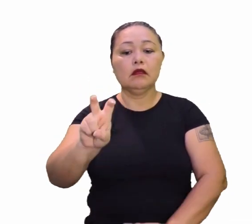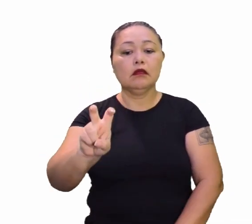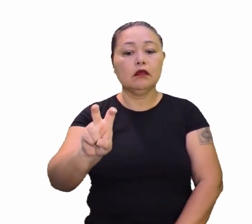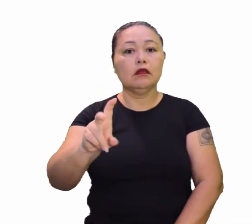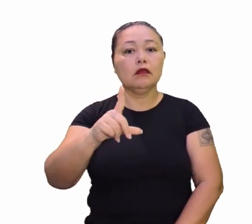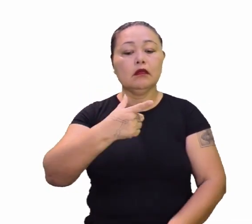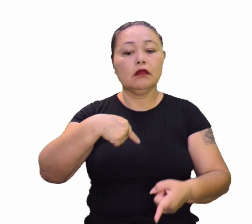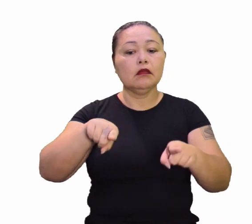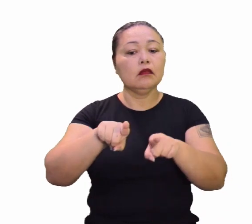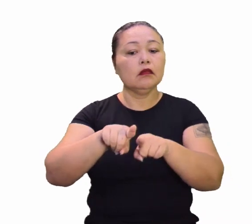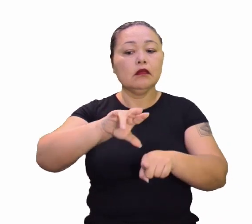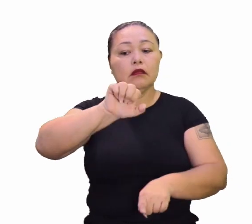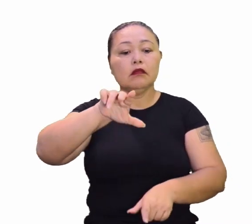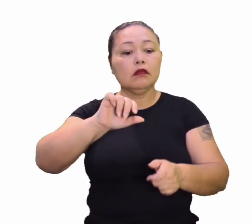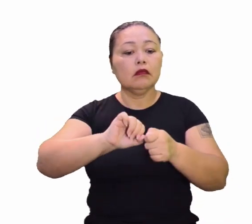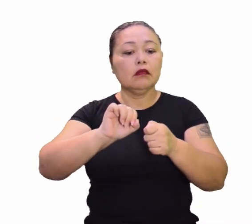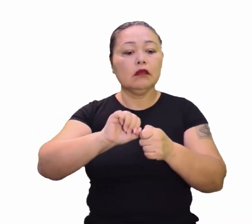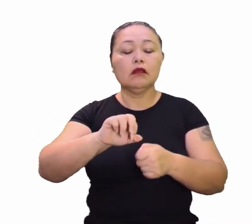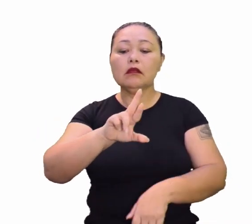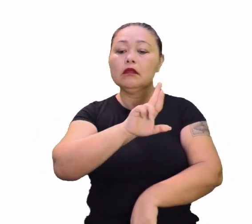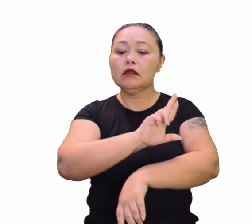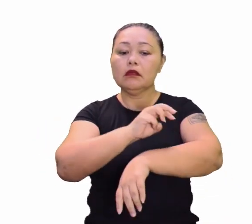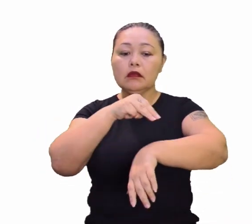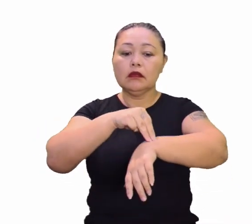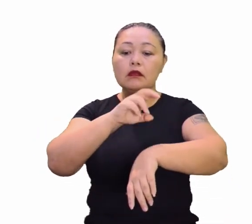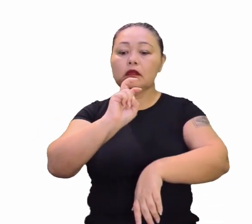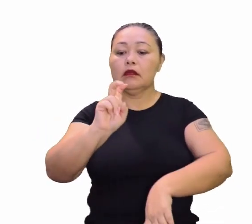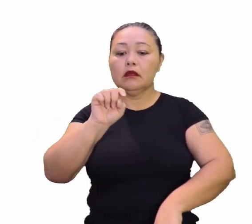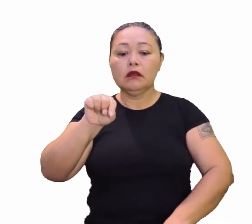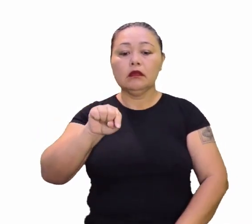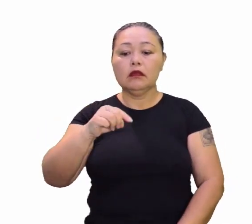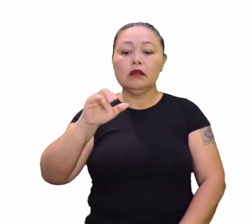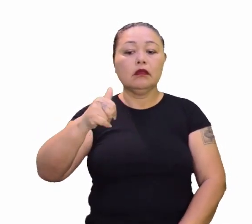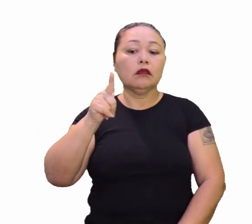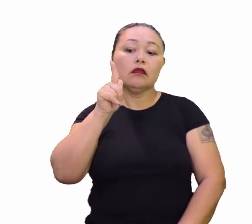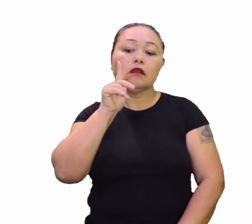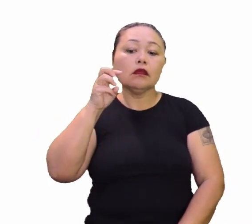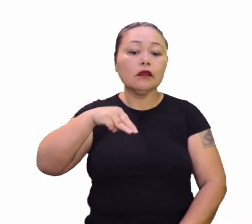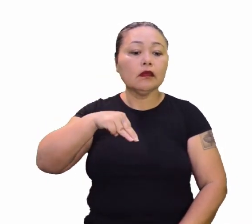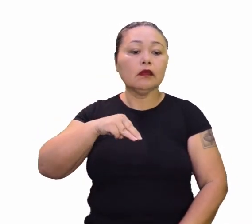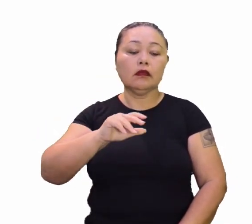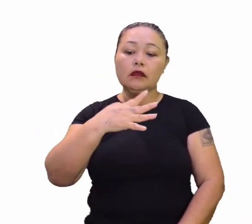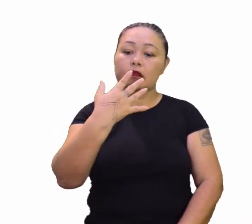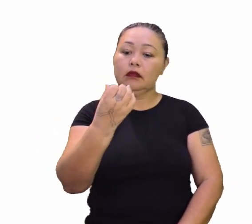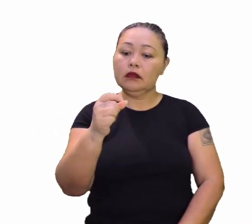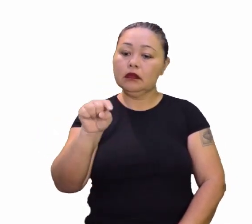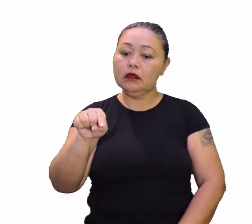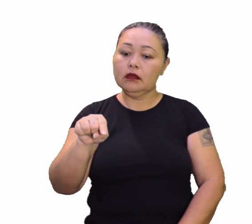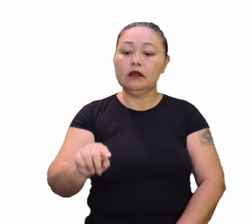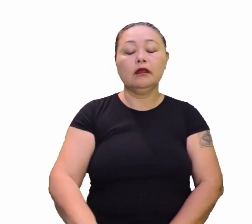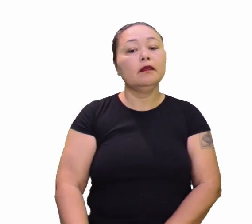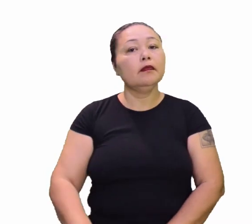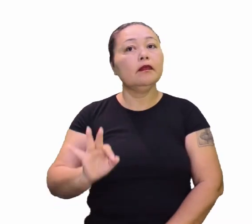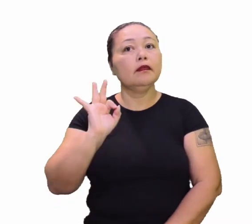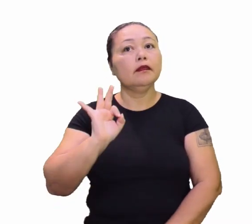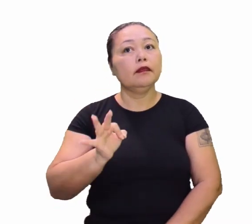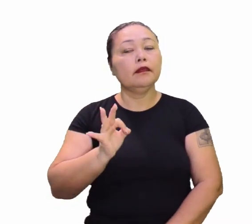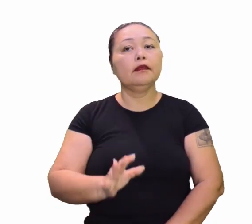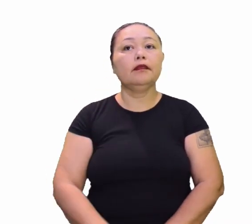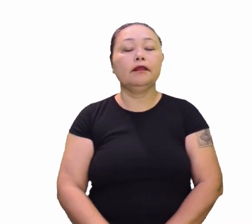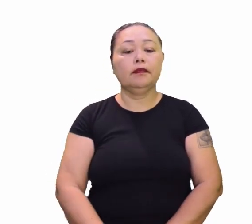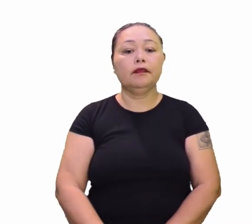Jaru, 51 mil, Rolim de Moura, 55 e Guajará-Mirim, 46 mil. Certo, professor